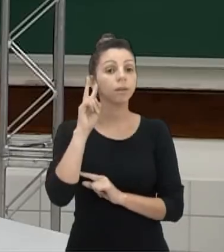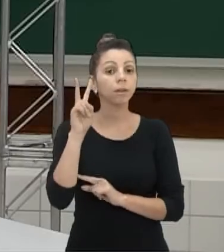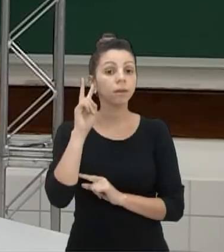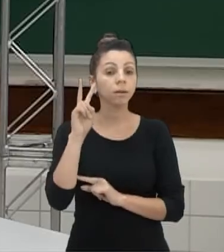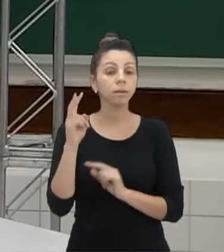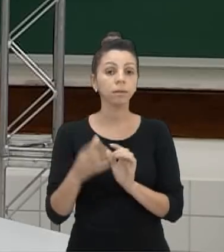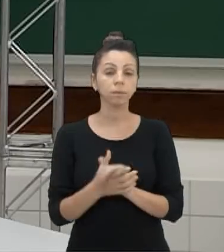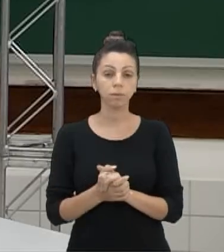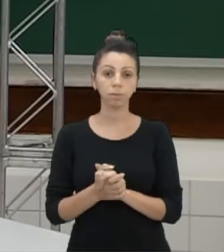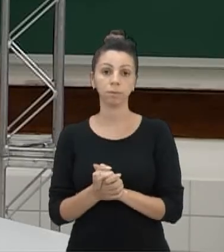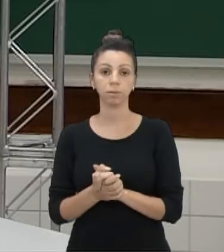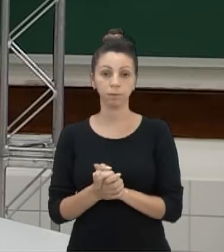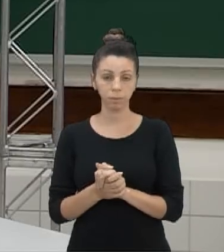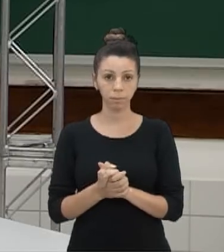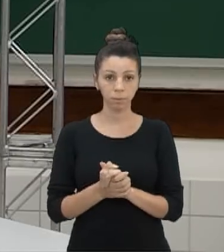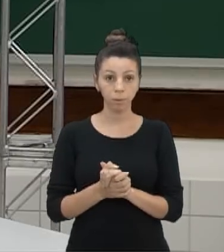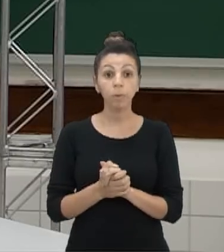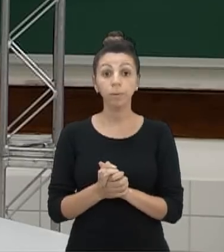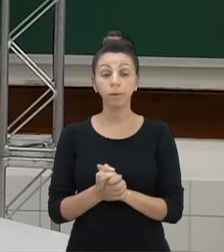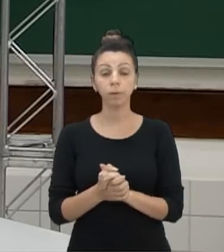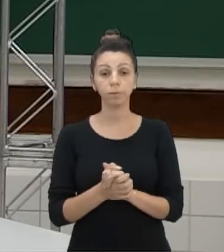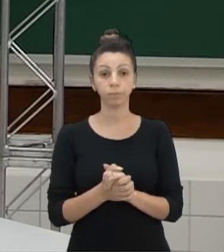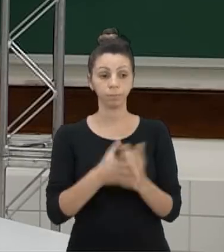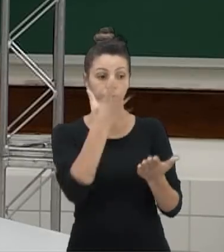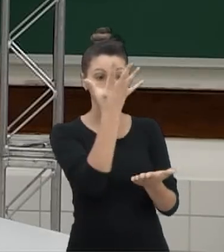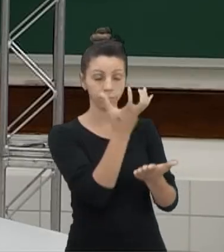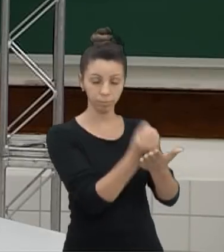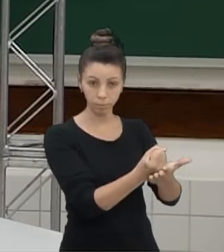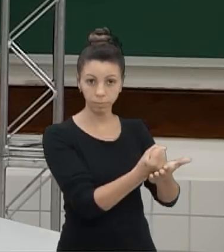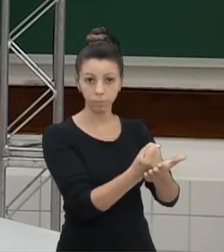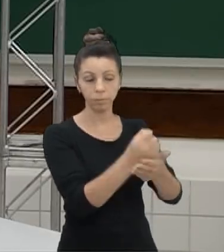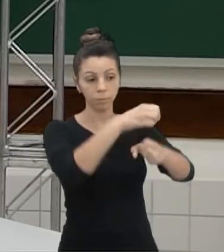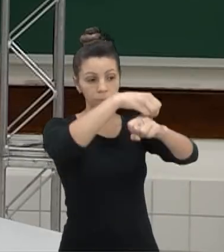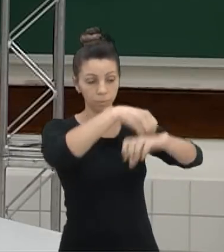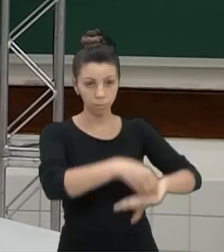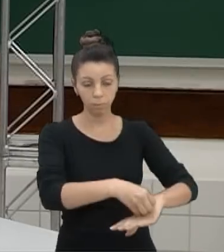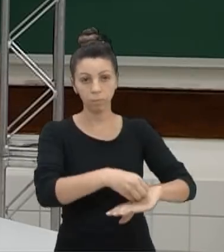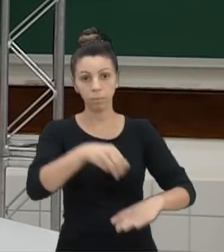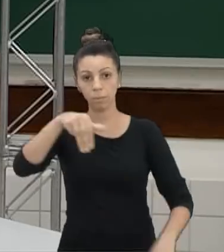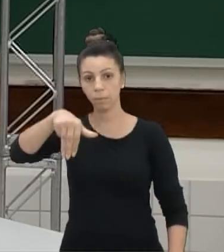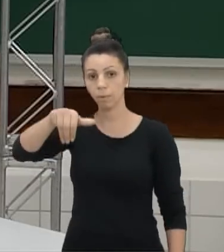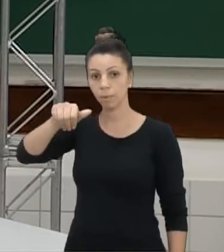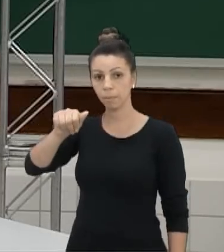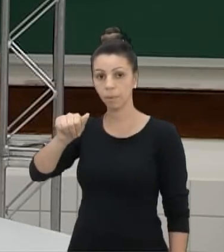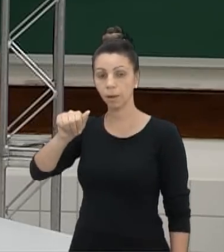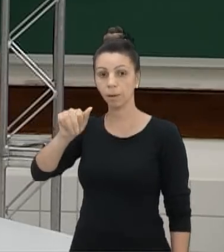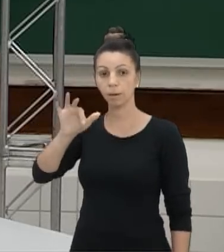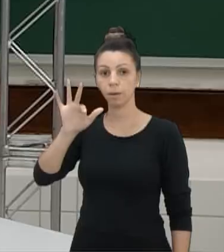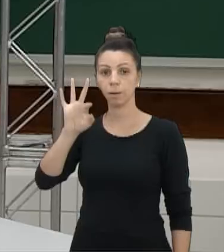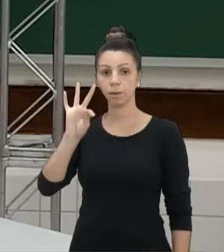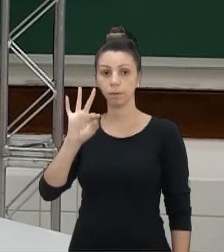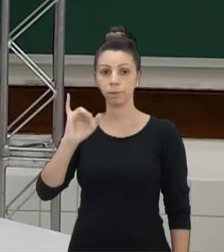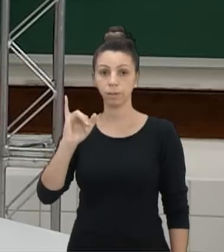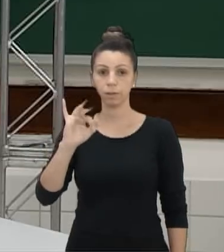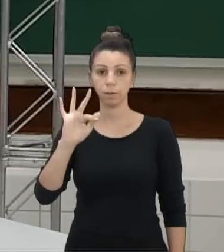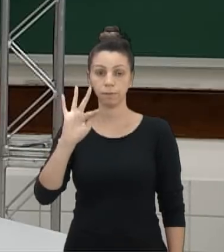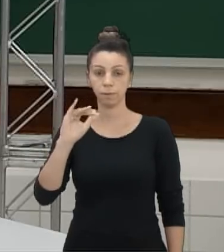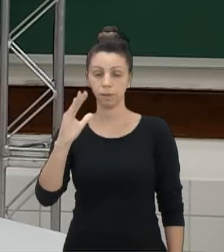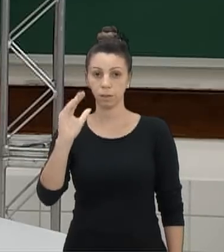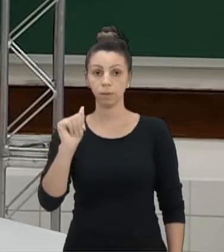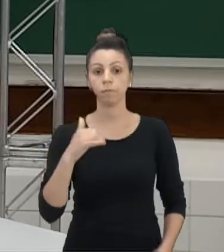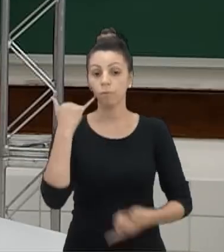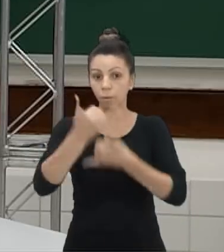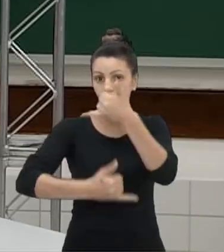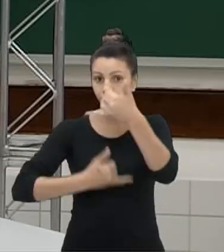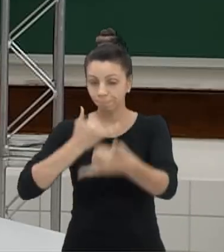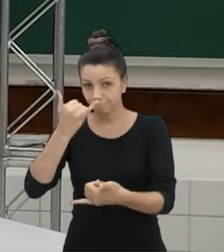de fazerem download do aplicativo dos jogos do Matchfic. Lá vocês vão poder acompanhar junto comigo aqui, jogando junto comigo ao